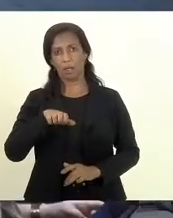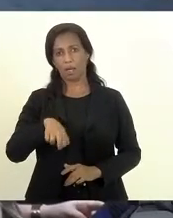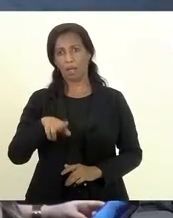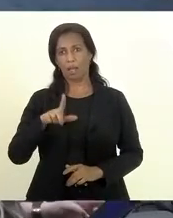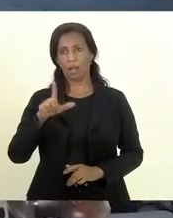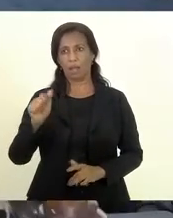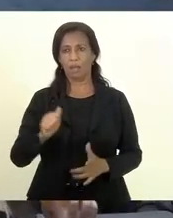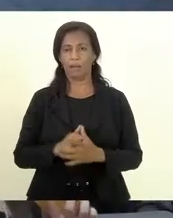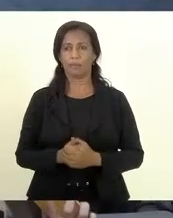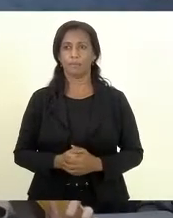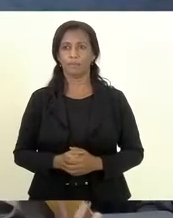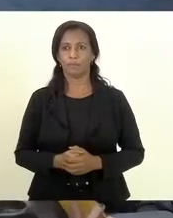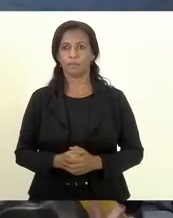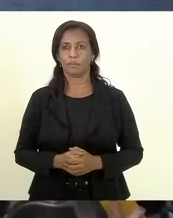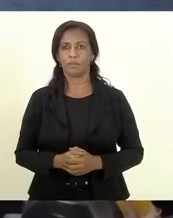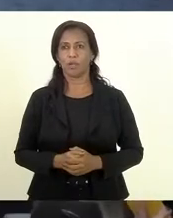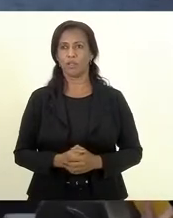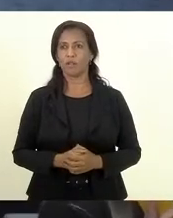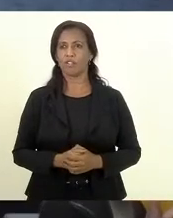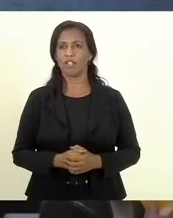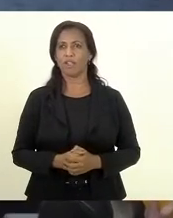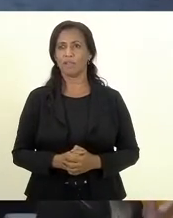Deputado Márcio Canella.